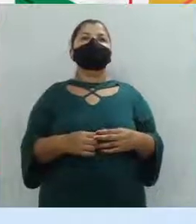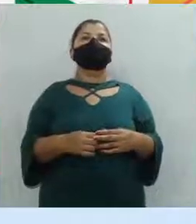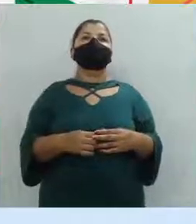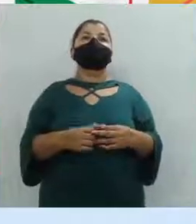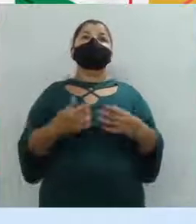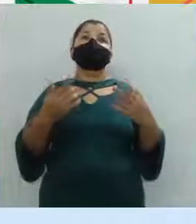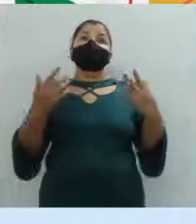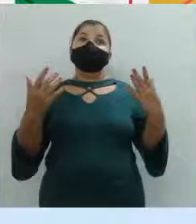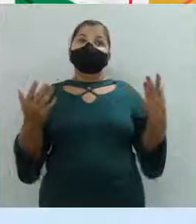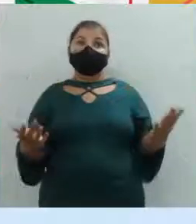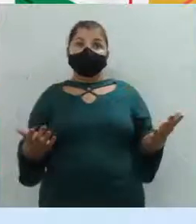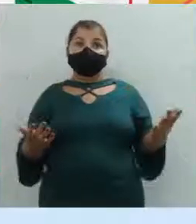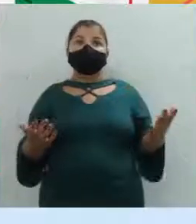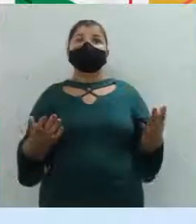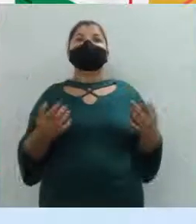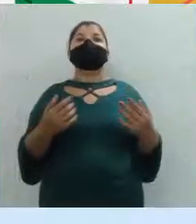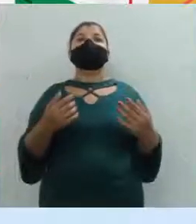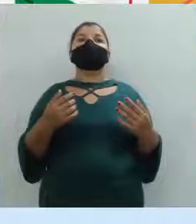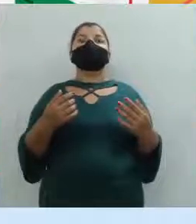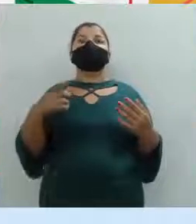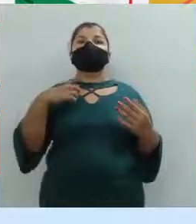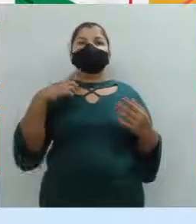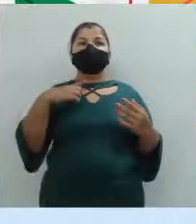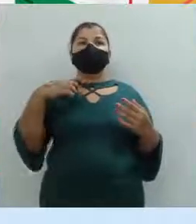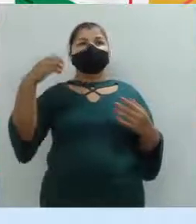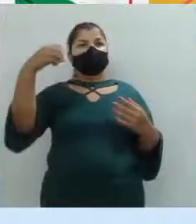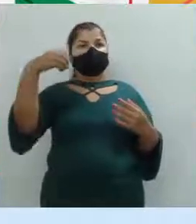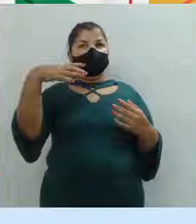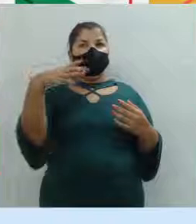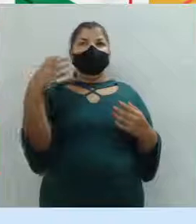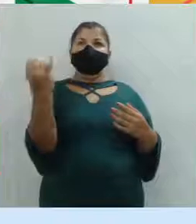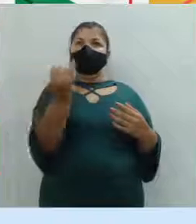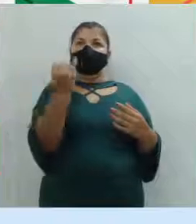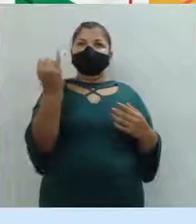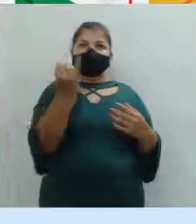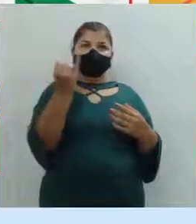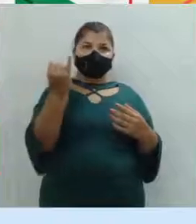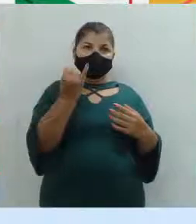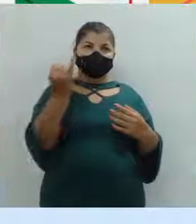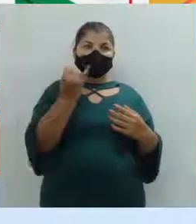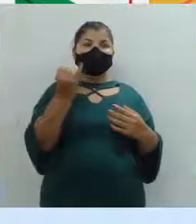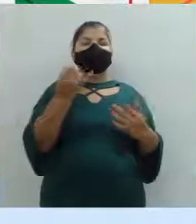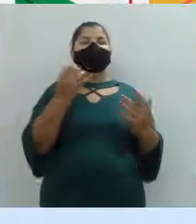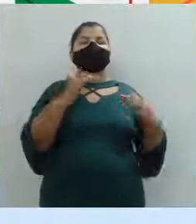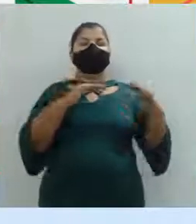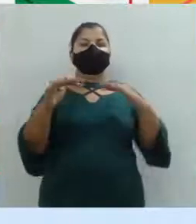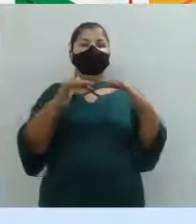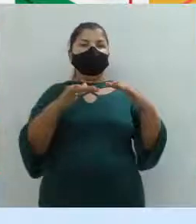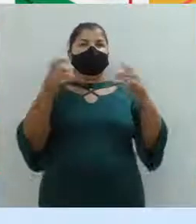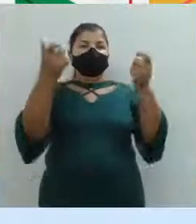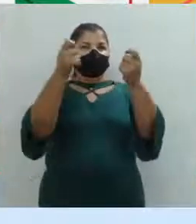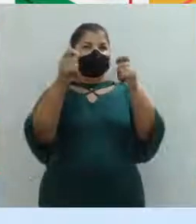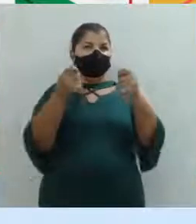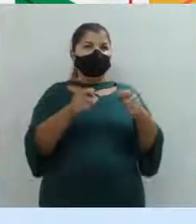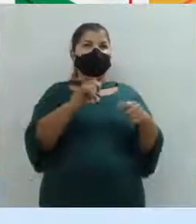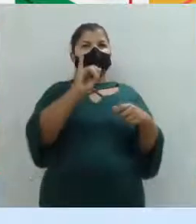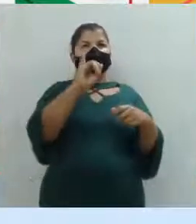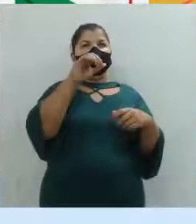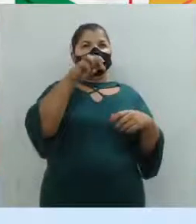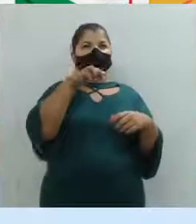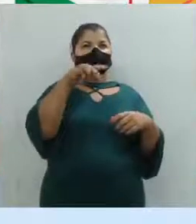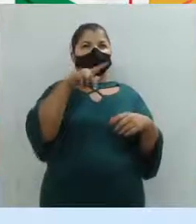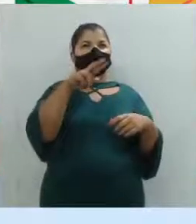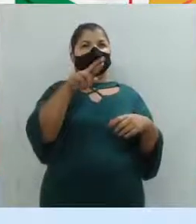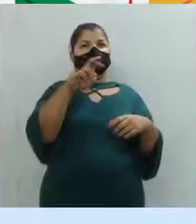também que a luz, ela era muito importante, né, no impressionismo, que é um movimento artístico que vai acontecer